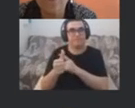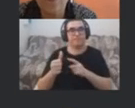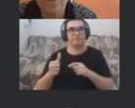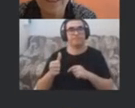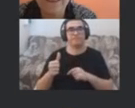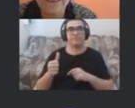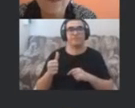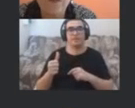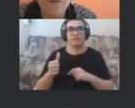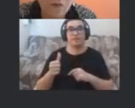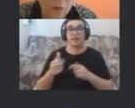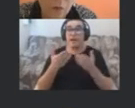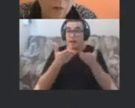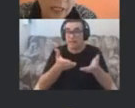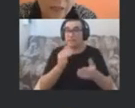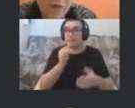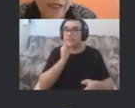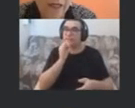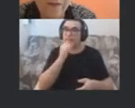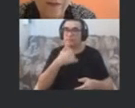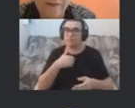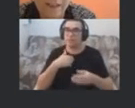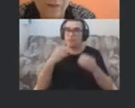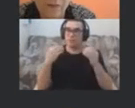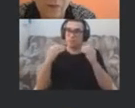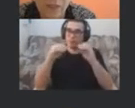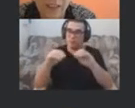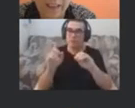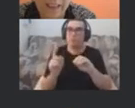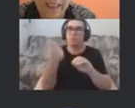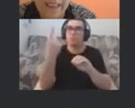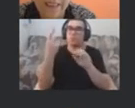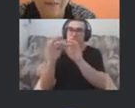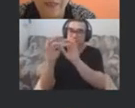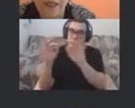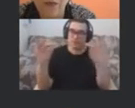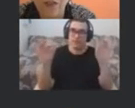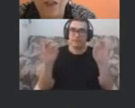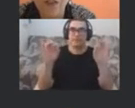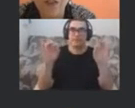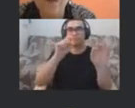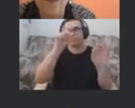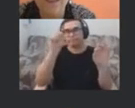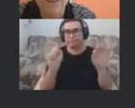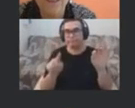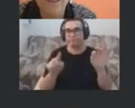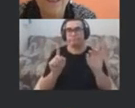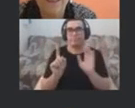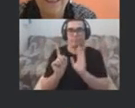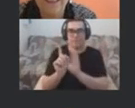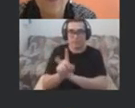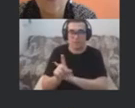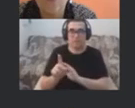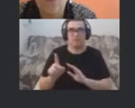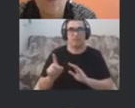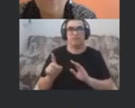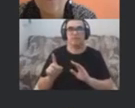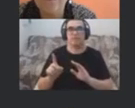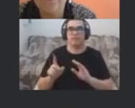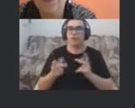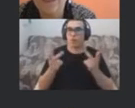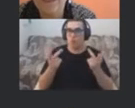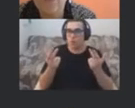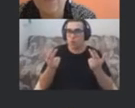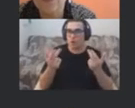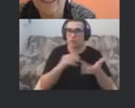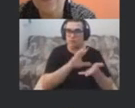A questão que eu coloquei aqui, que vocês vão encontrar lá no Harris, nesse livro, na análise química quantitativa, é